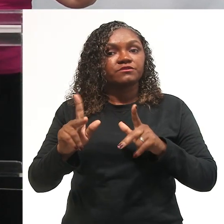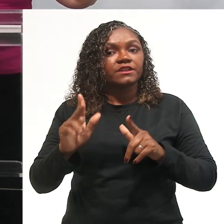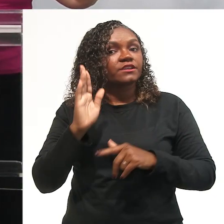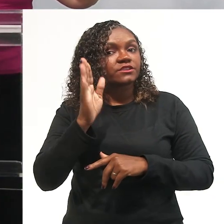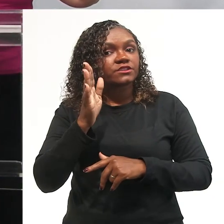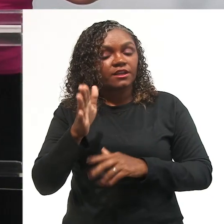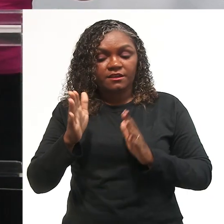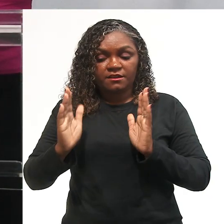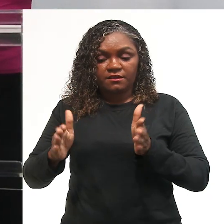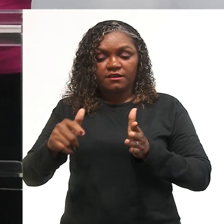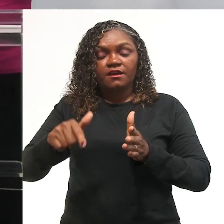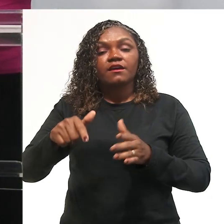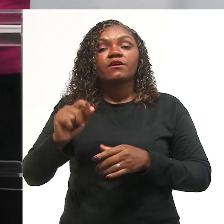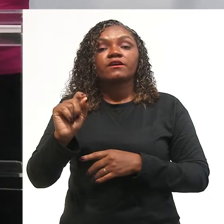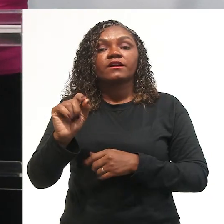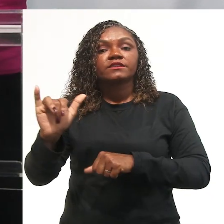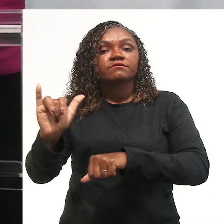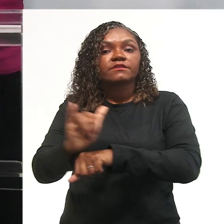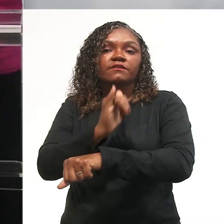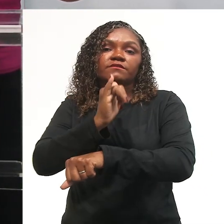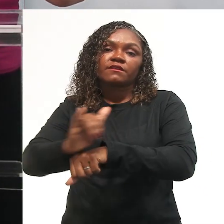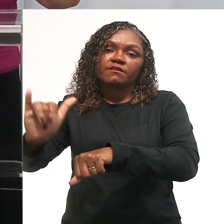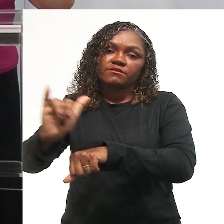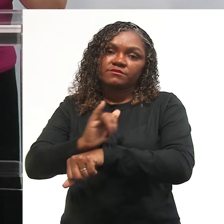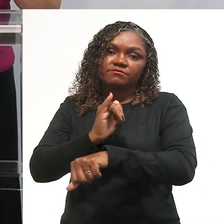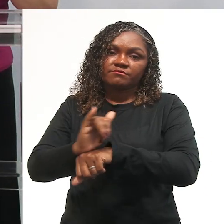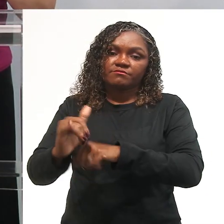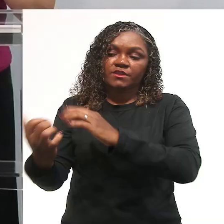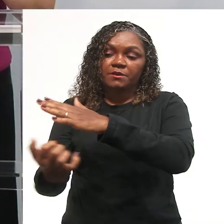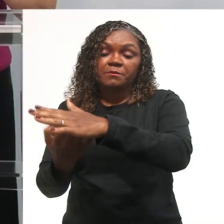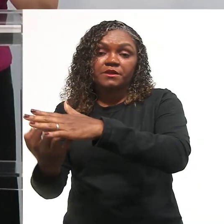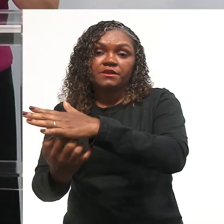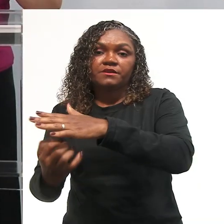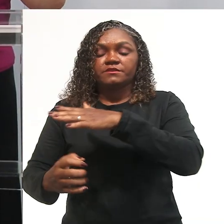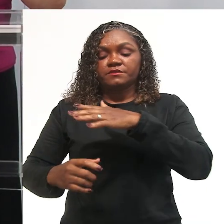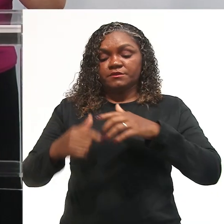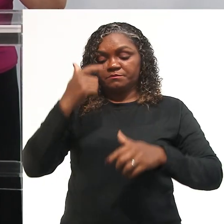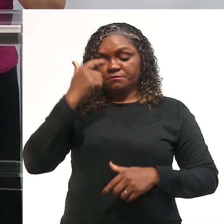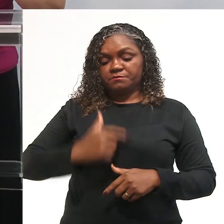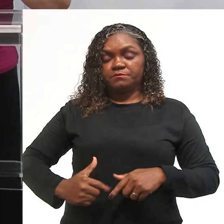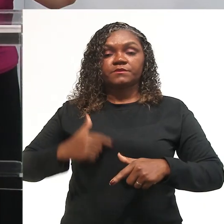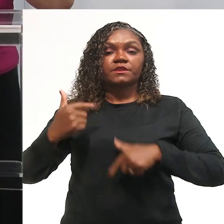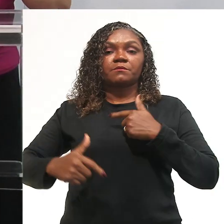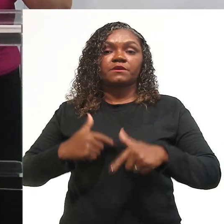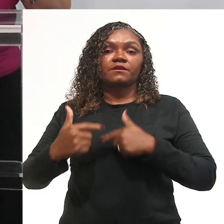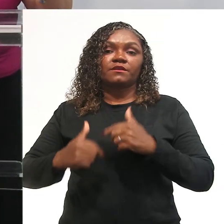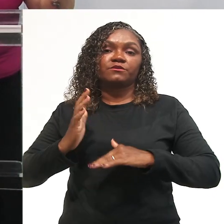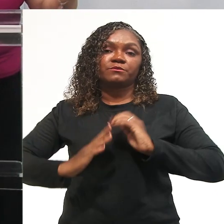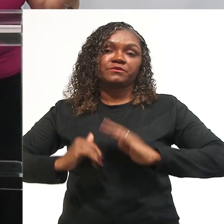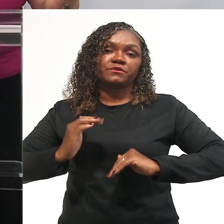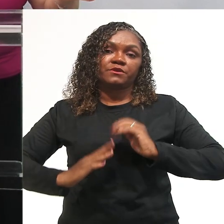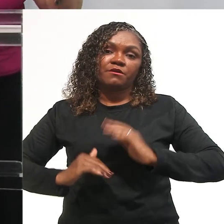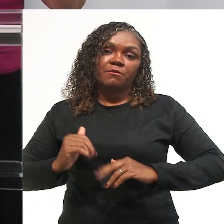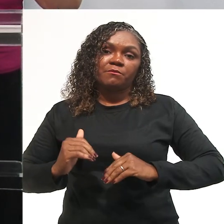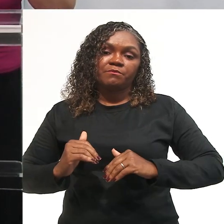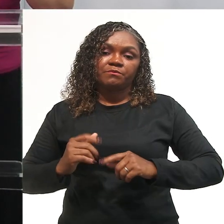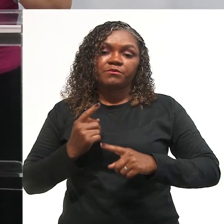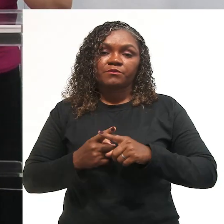um posicionamento mais estratégico. A gente fala até em gestão com as